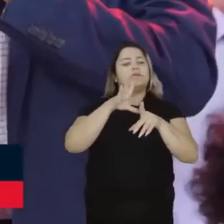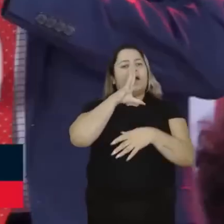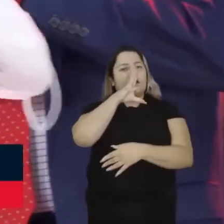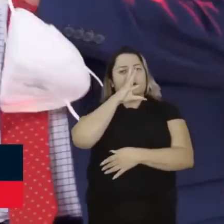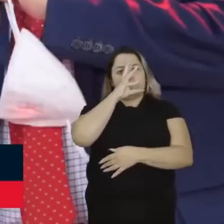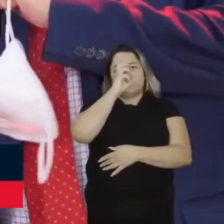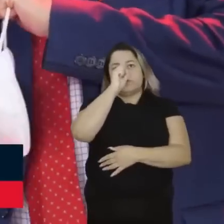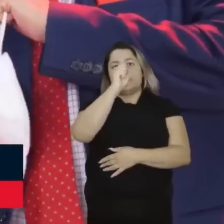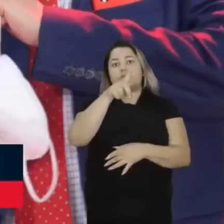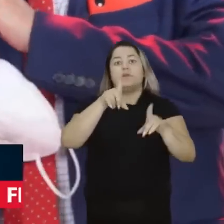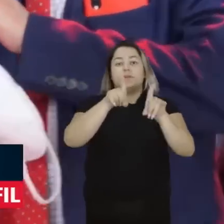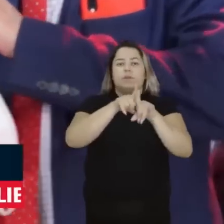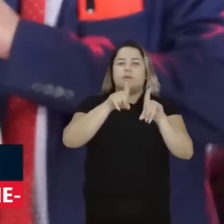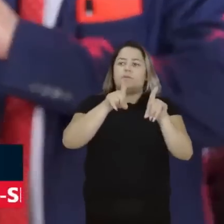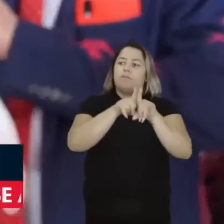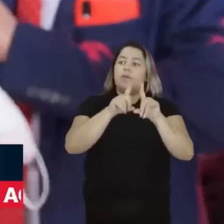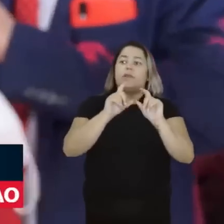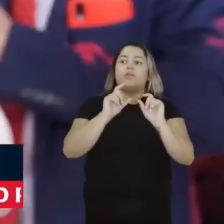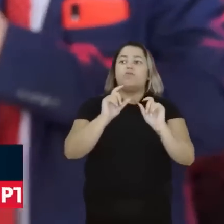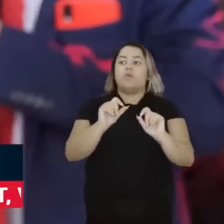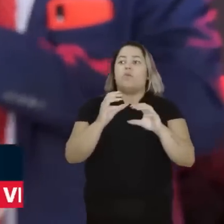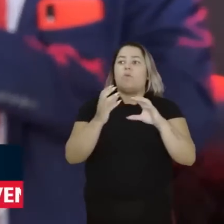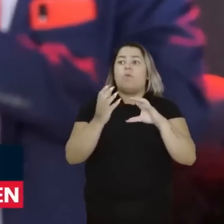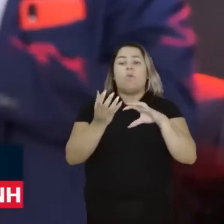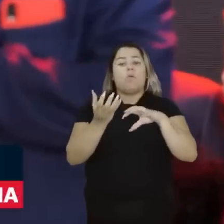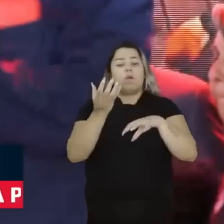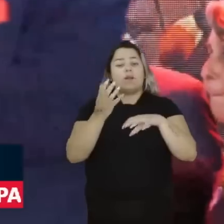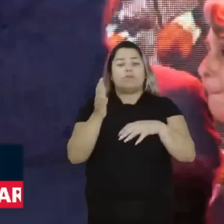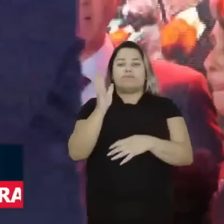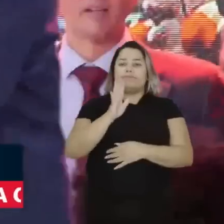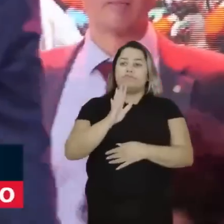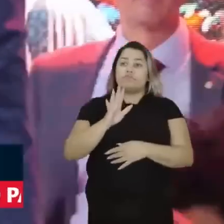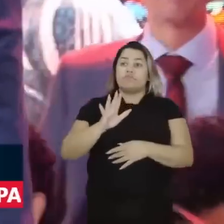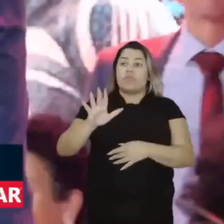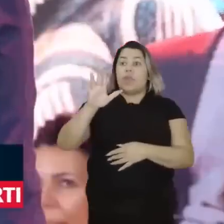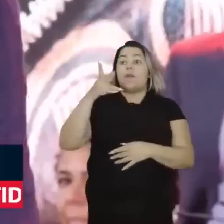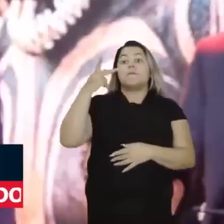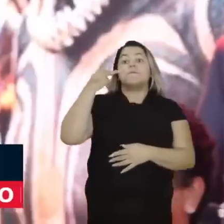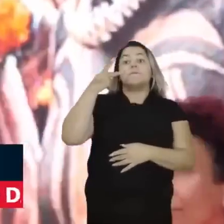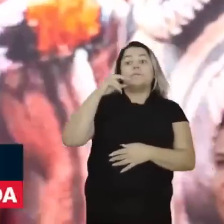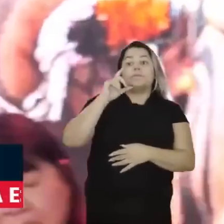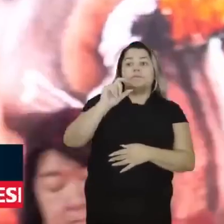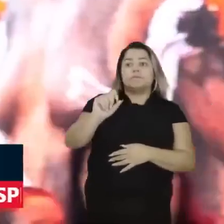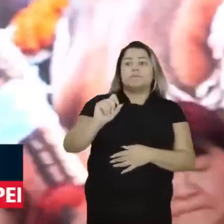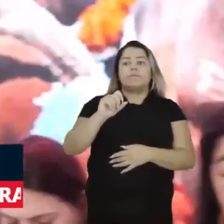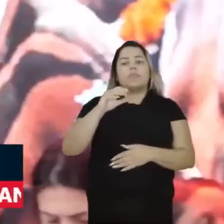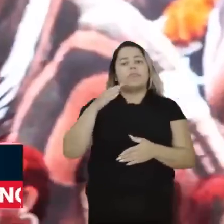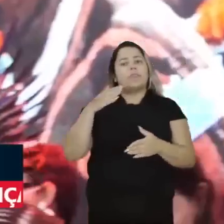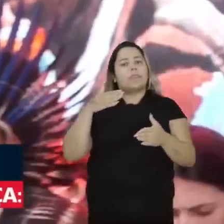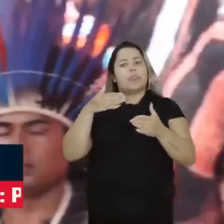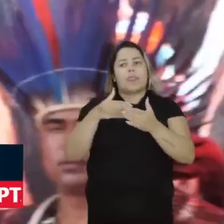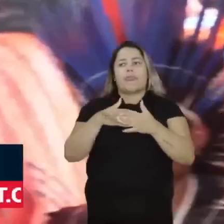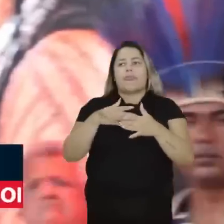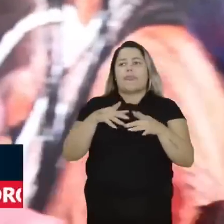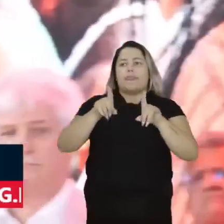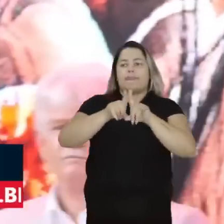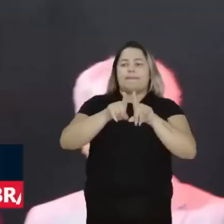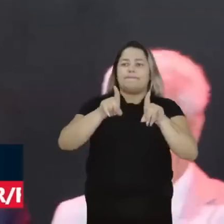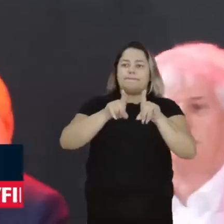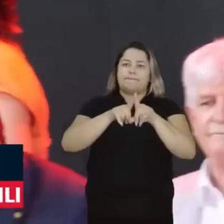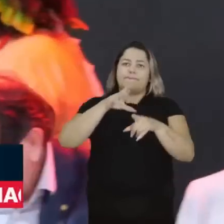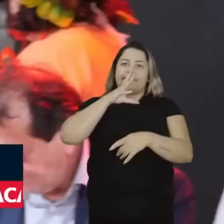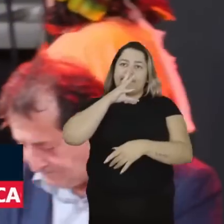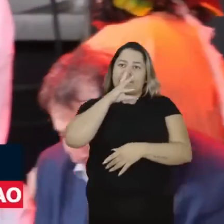força na pressão do Congresso Nacional, para a gente impedir com que as